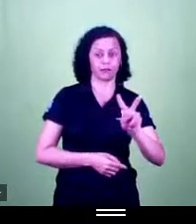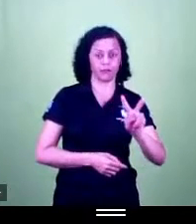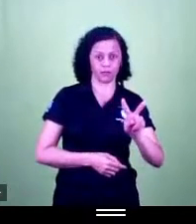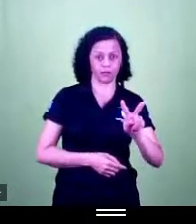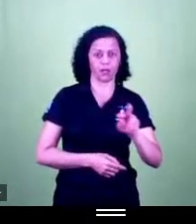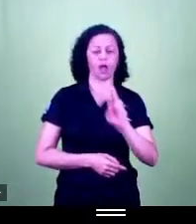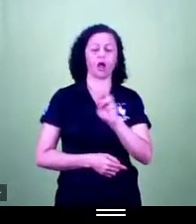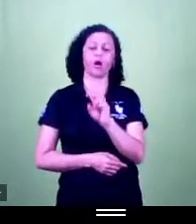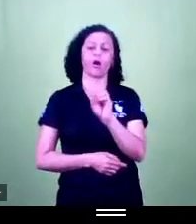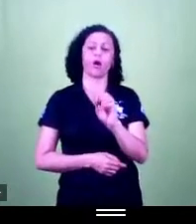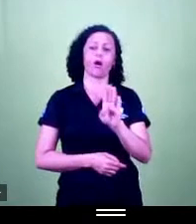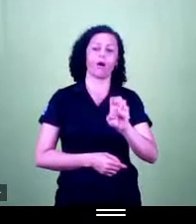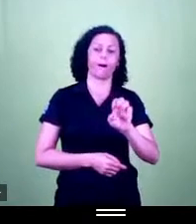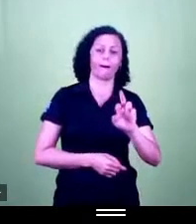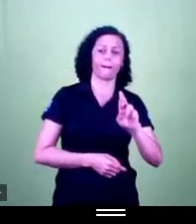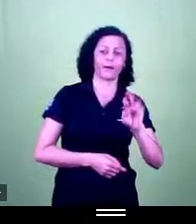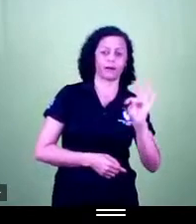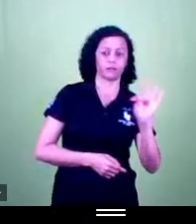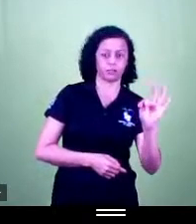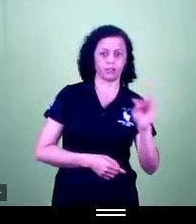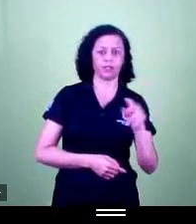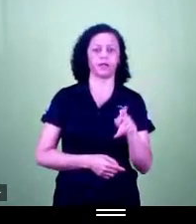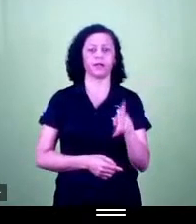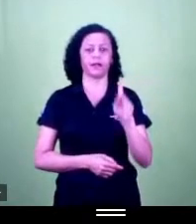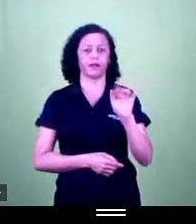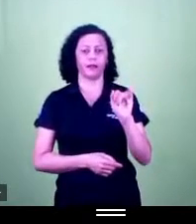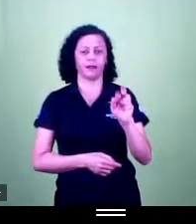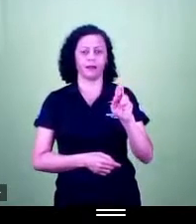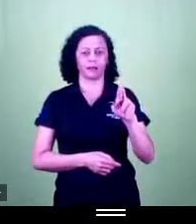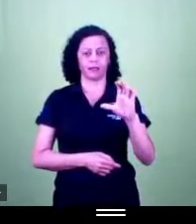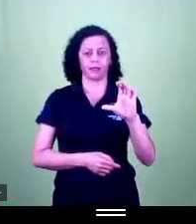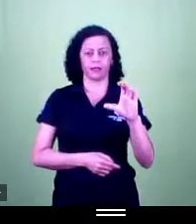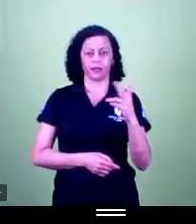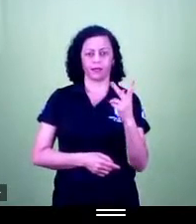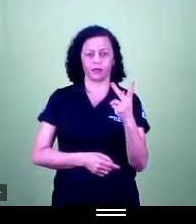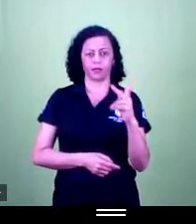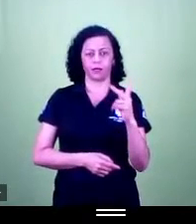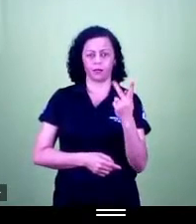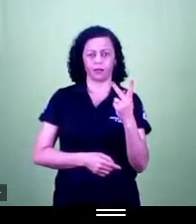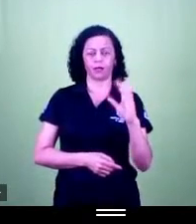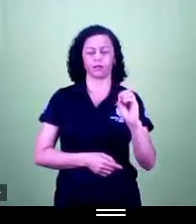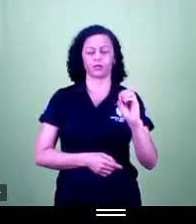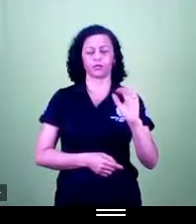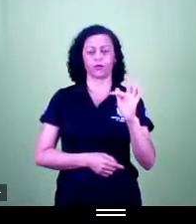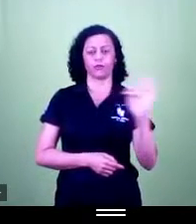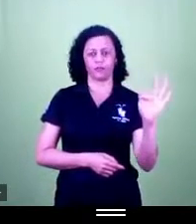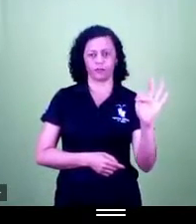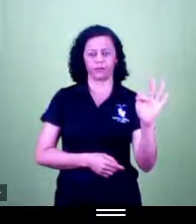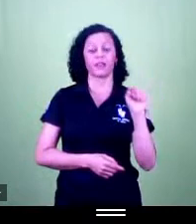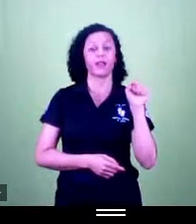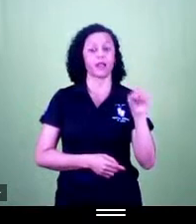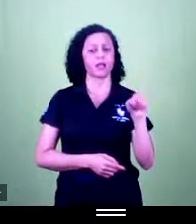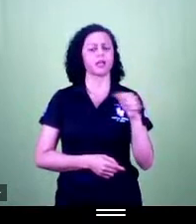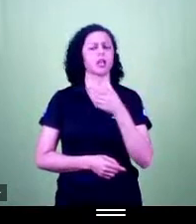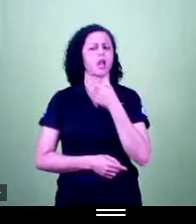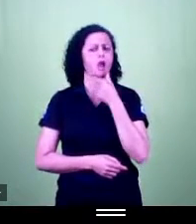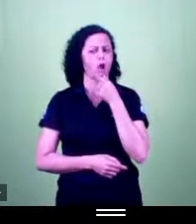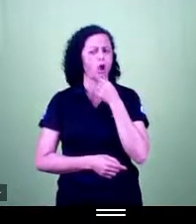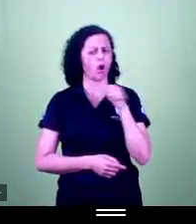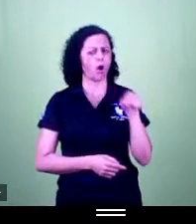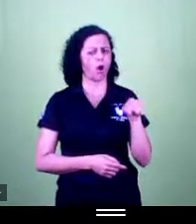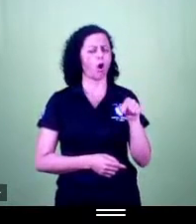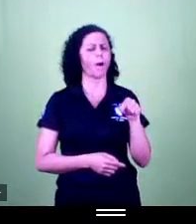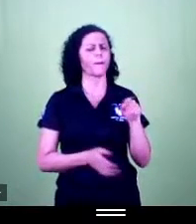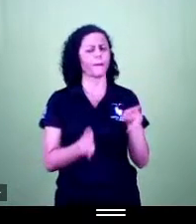ele desenvolveu vários trabalhos na área de eletricidade, tá? E até utilizando princípios de conservação de energia, enfim,